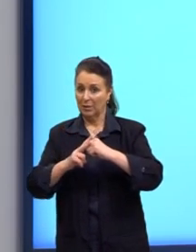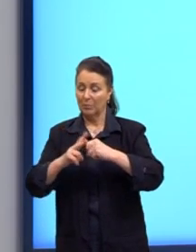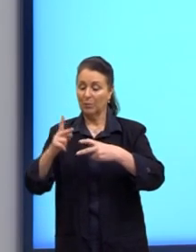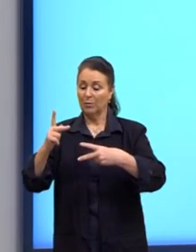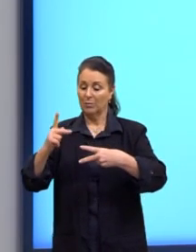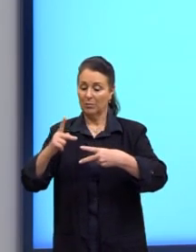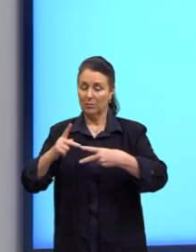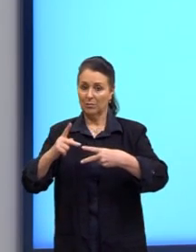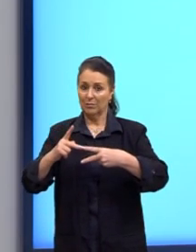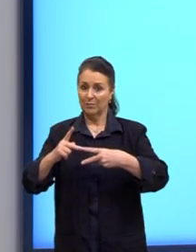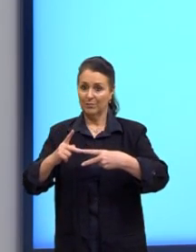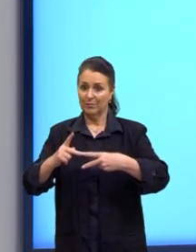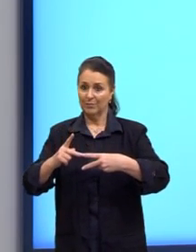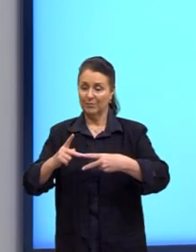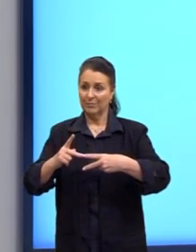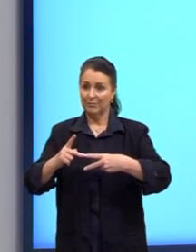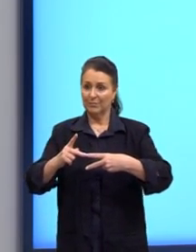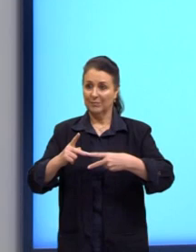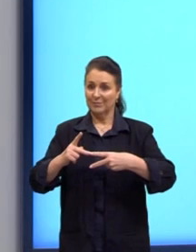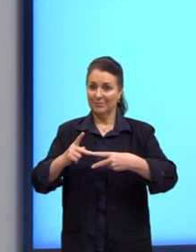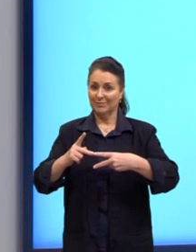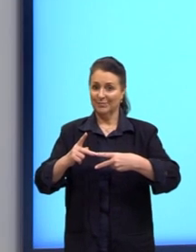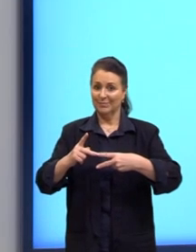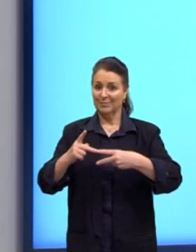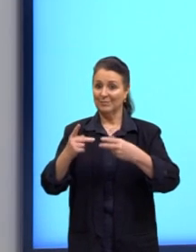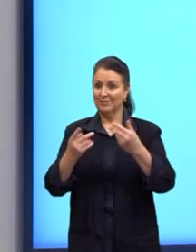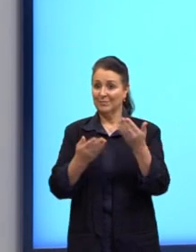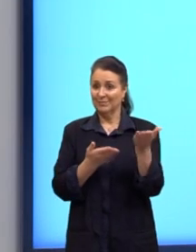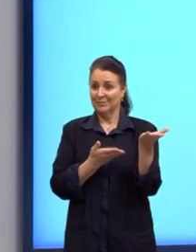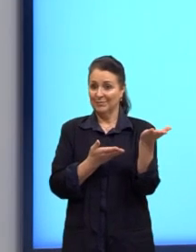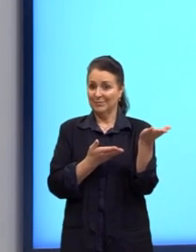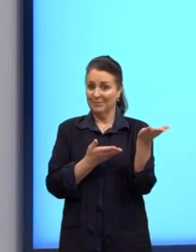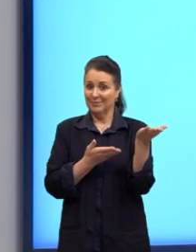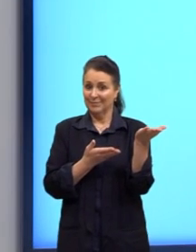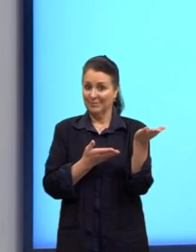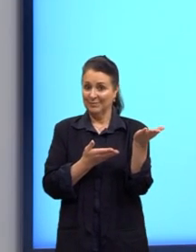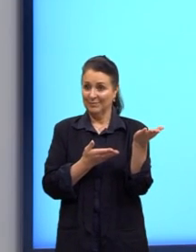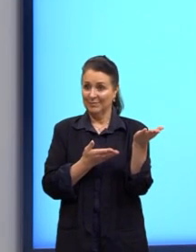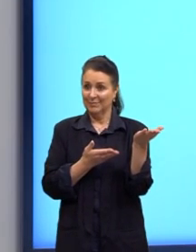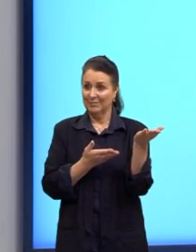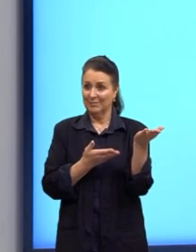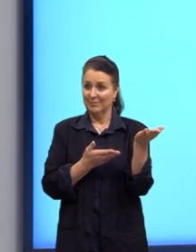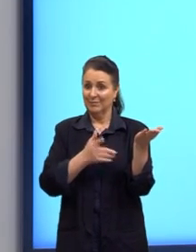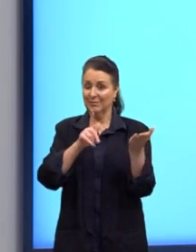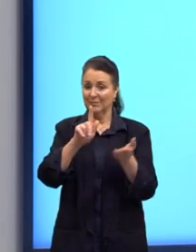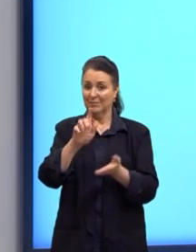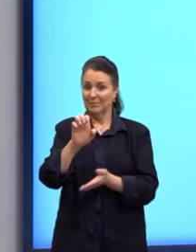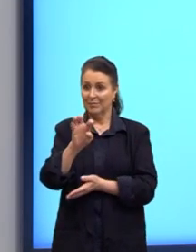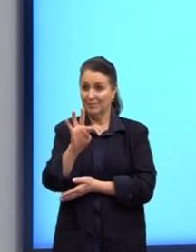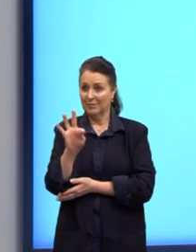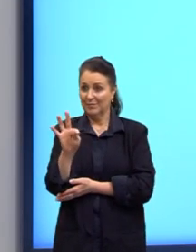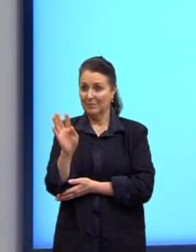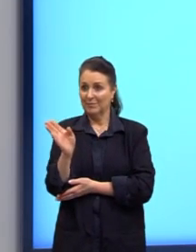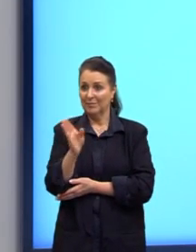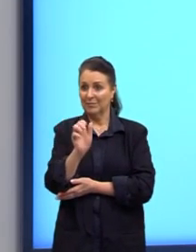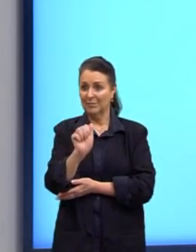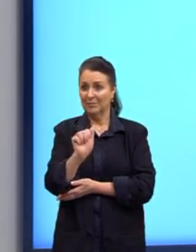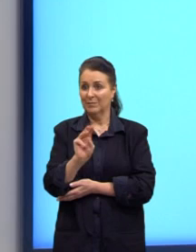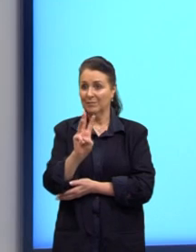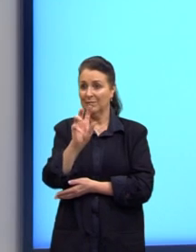preposição o get away with o que era Whey é o sair